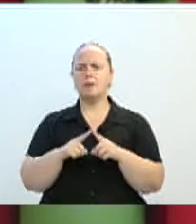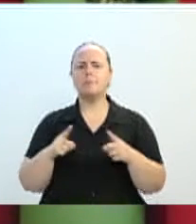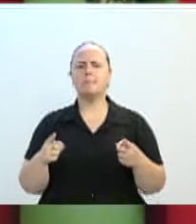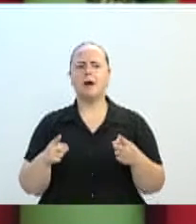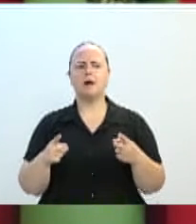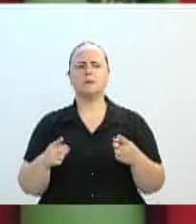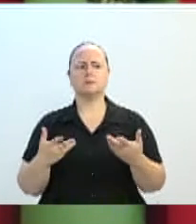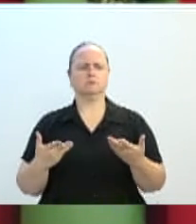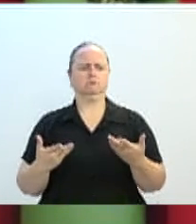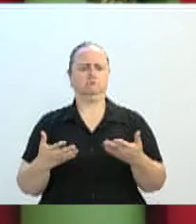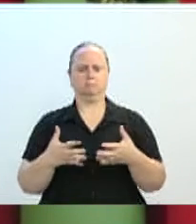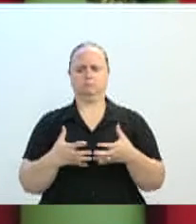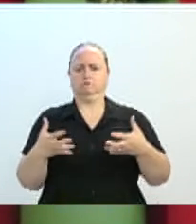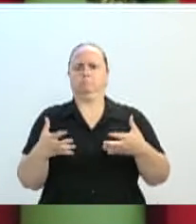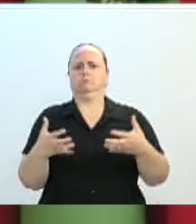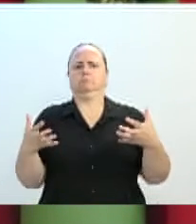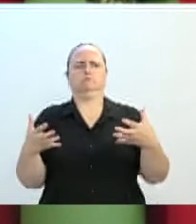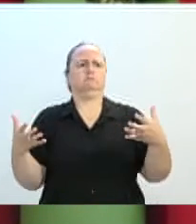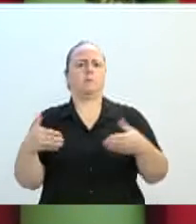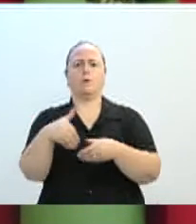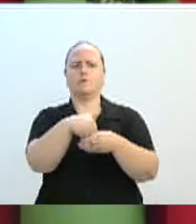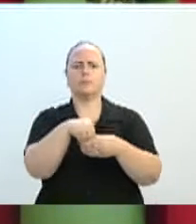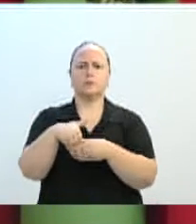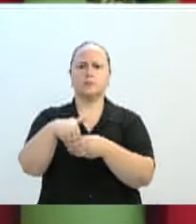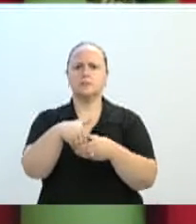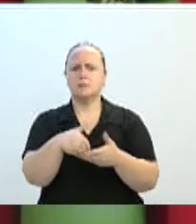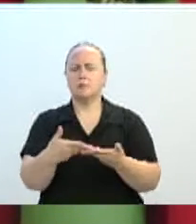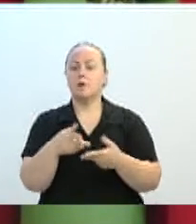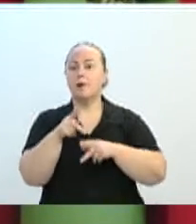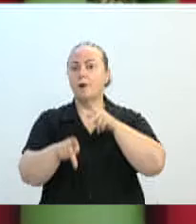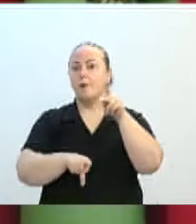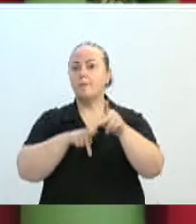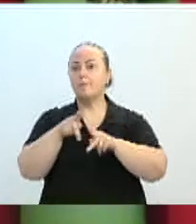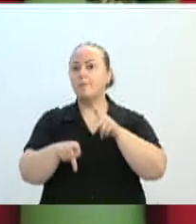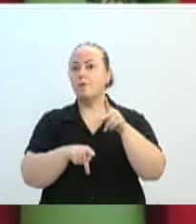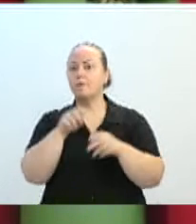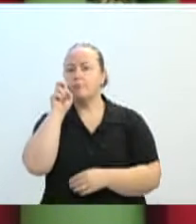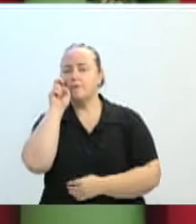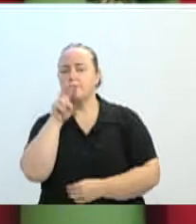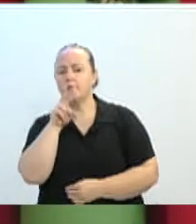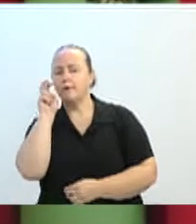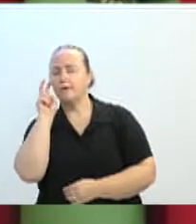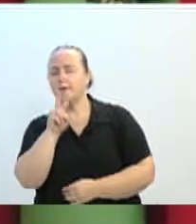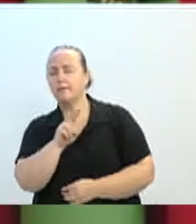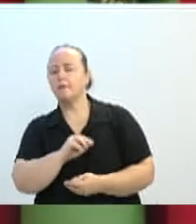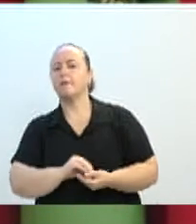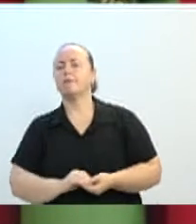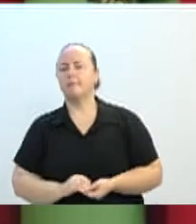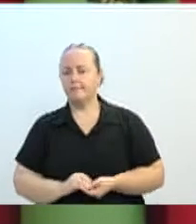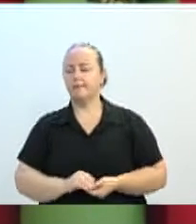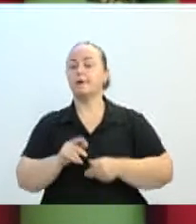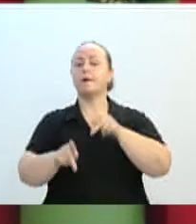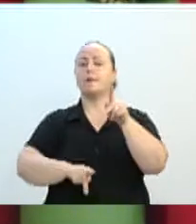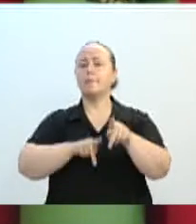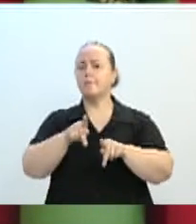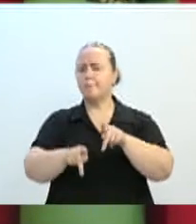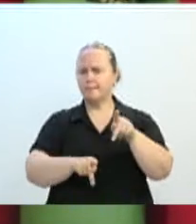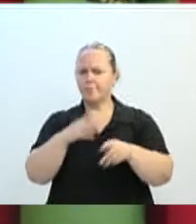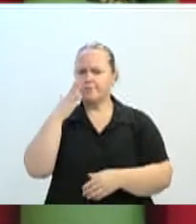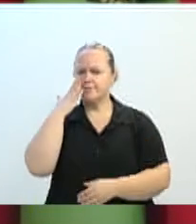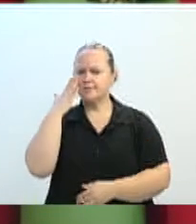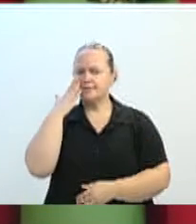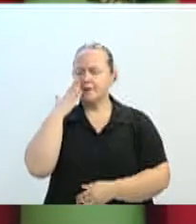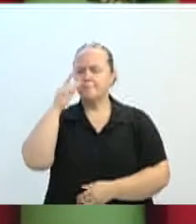relação legislatura passada então o que que acontece O povo tá de olho o povo sabe quem é que está fazendo aqui a coisa e cumprindo os